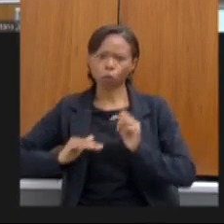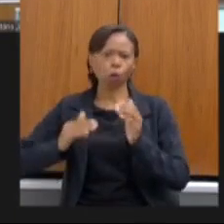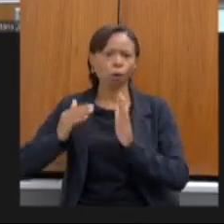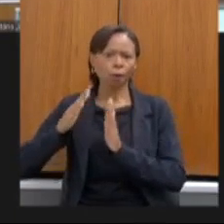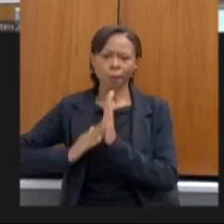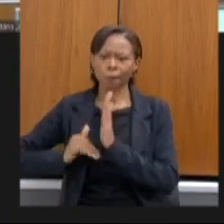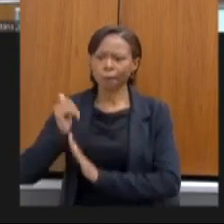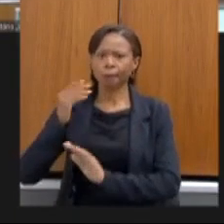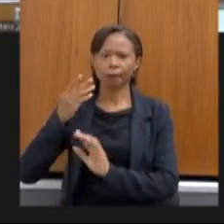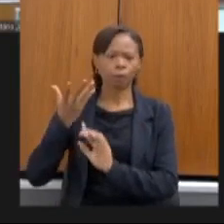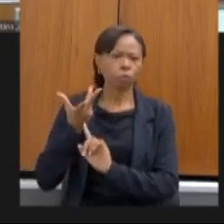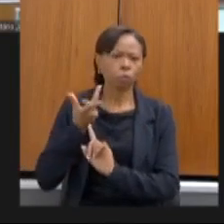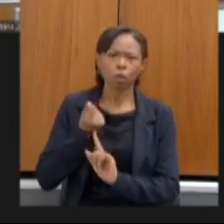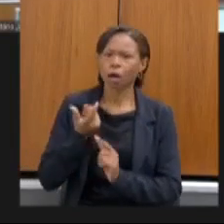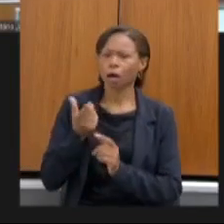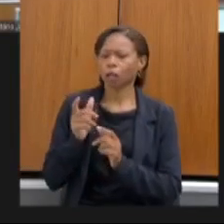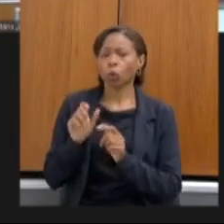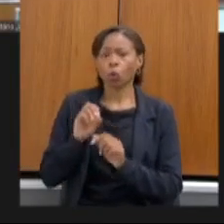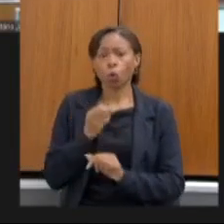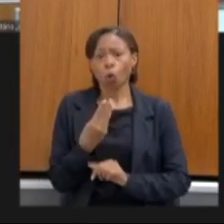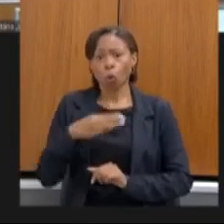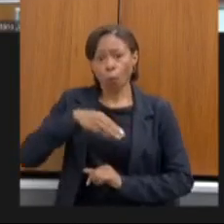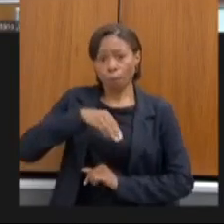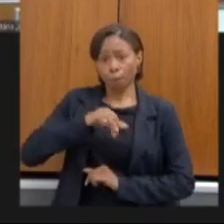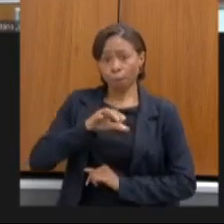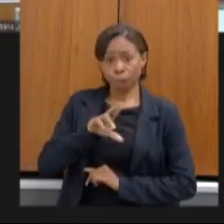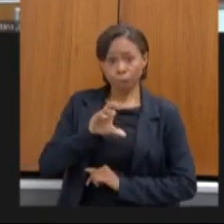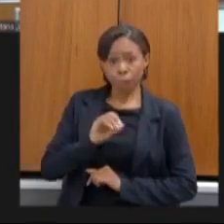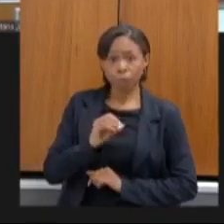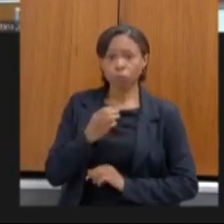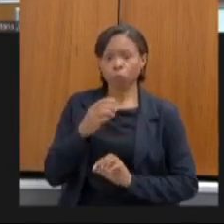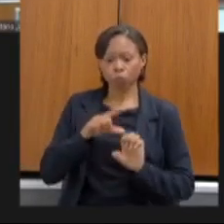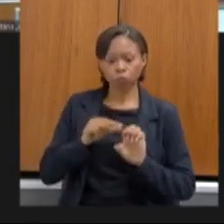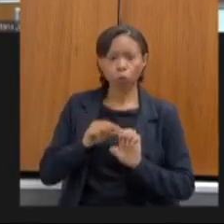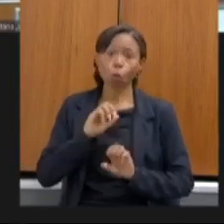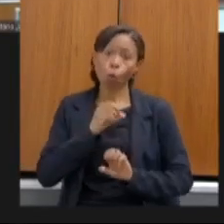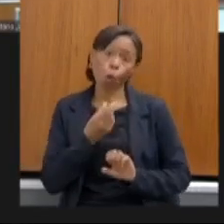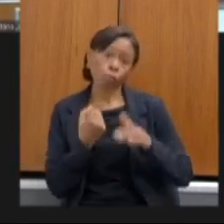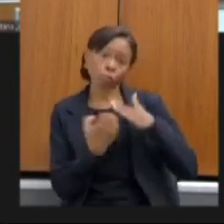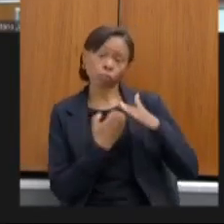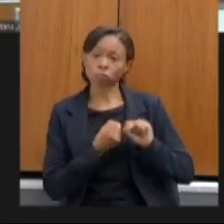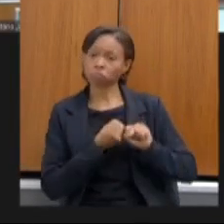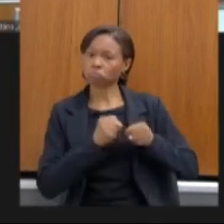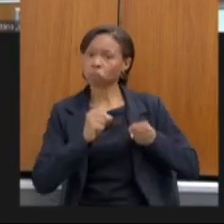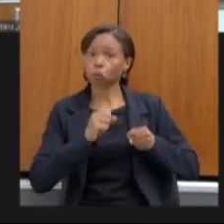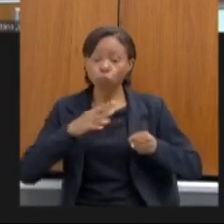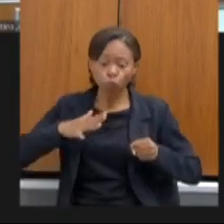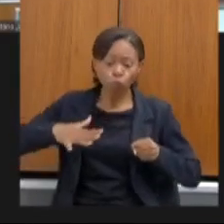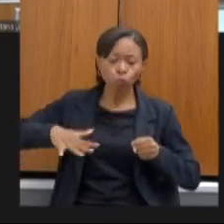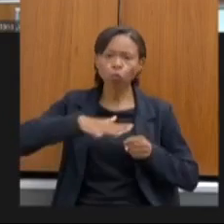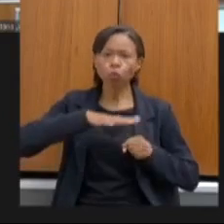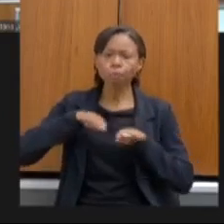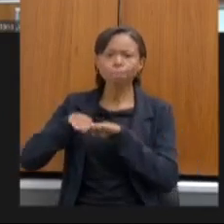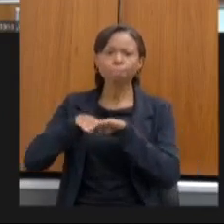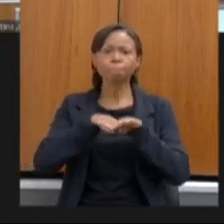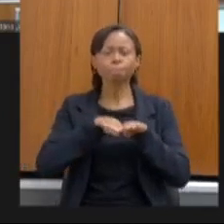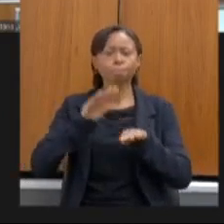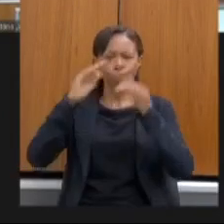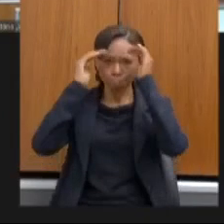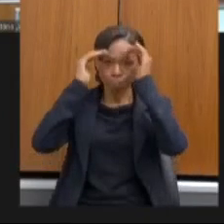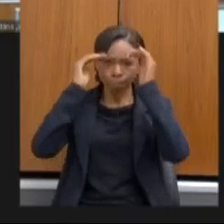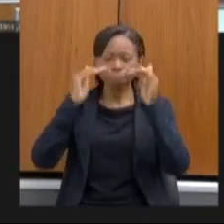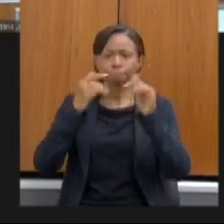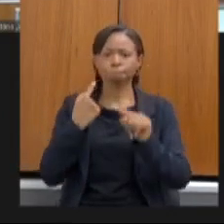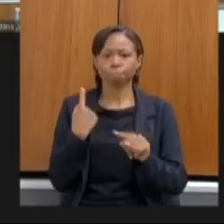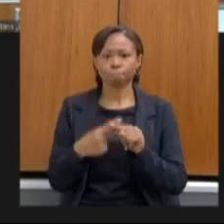uma grande empresa uma grande empresa todos serão respeitados porque tem função Nobre na sociedade que a